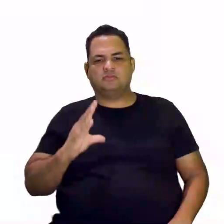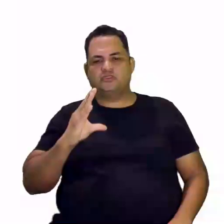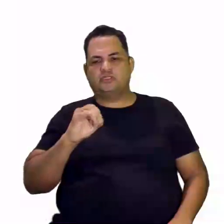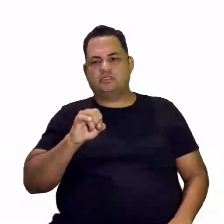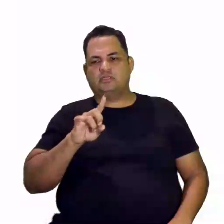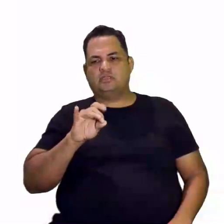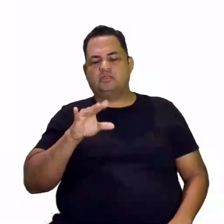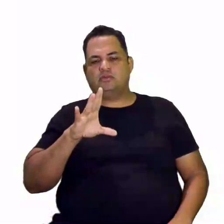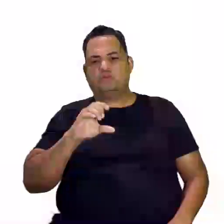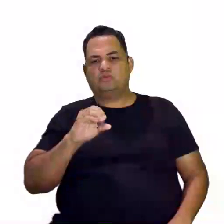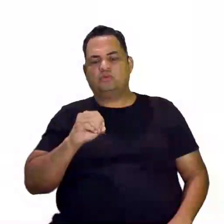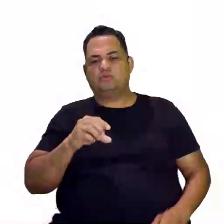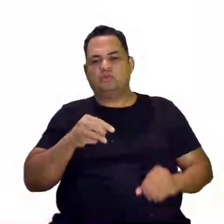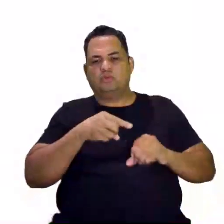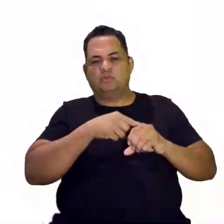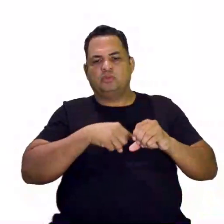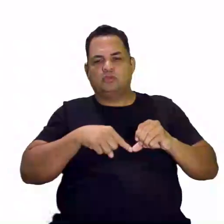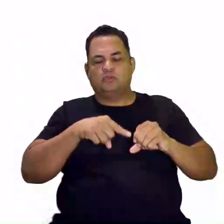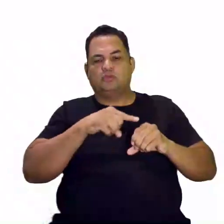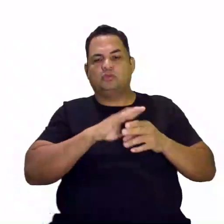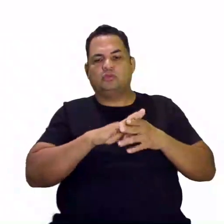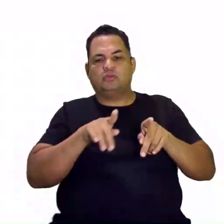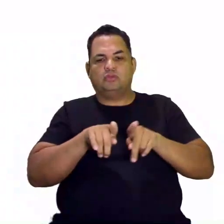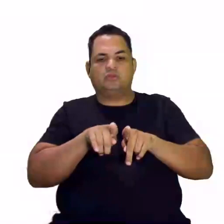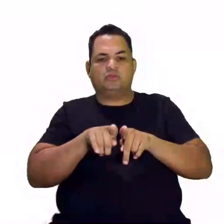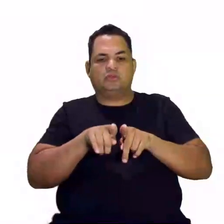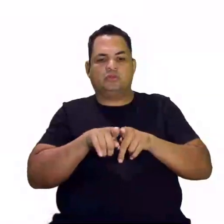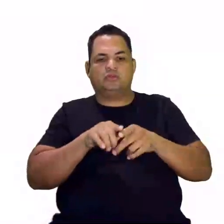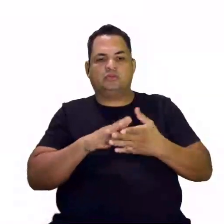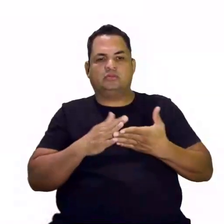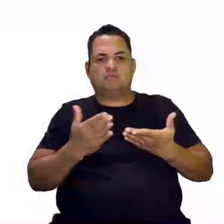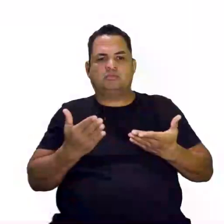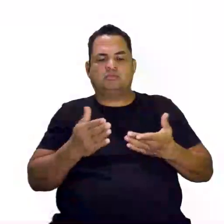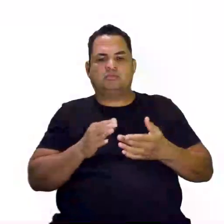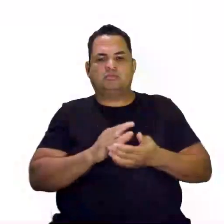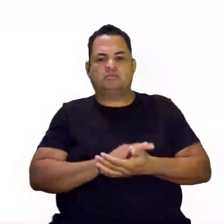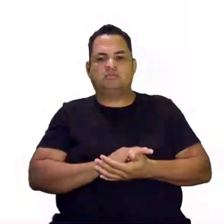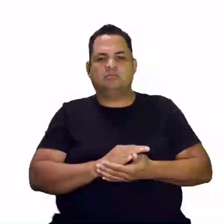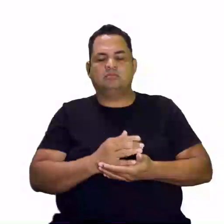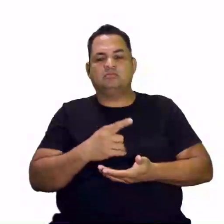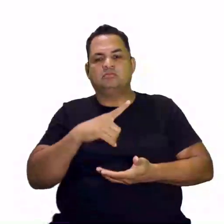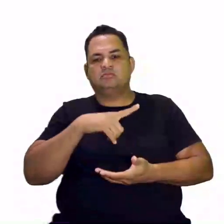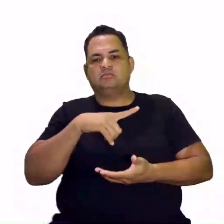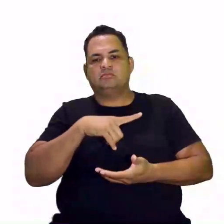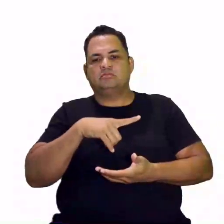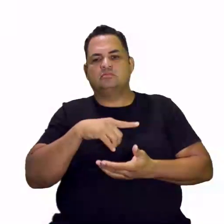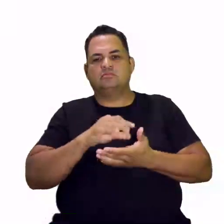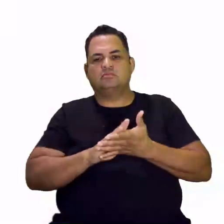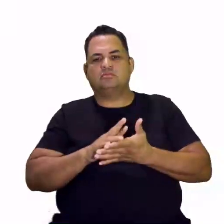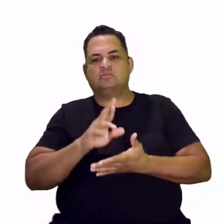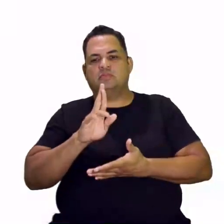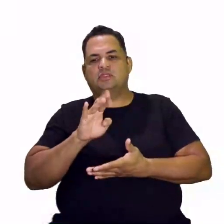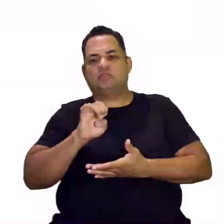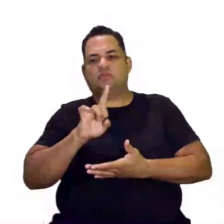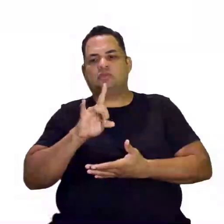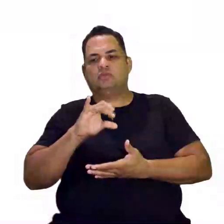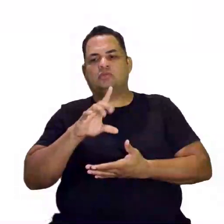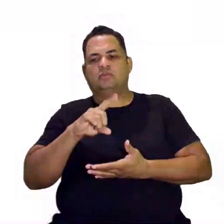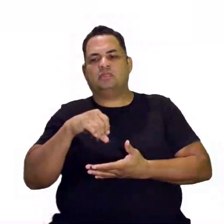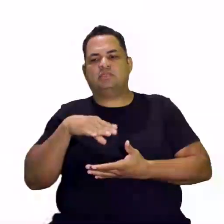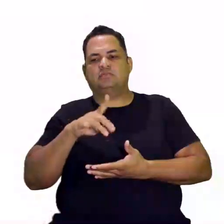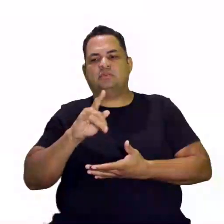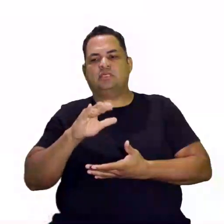centríolos, o núcleo que também está presente lá na animal, tá? Você tem o retículo